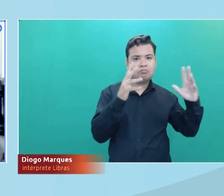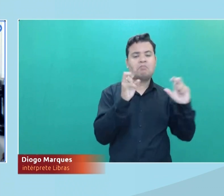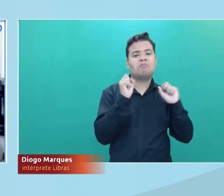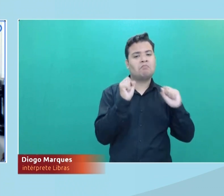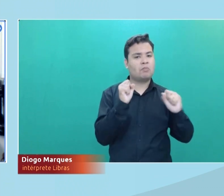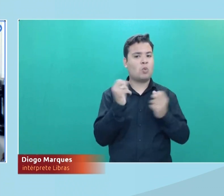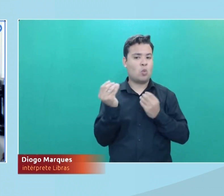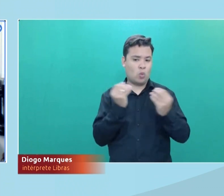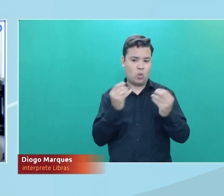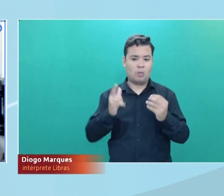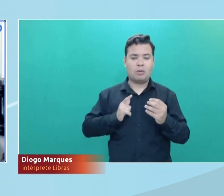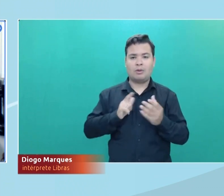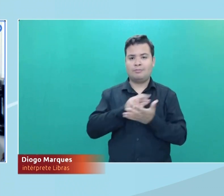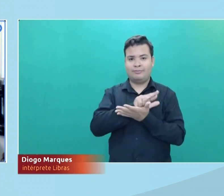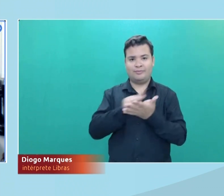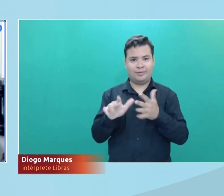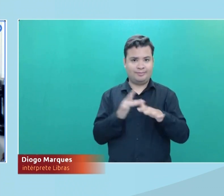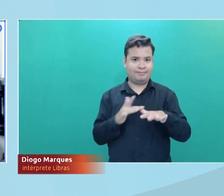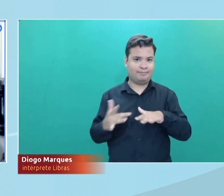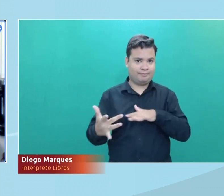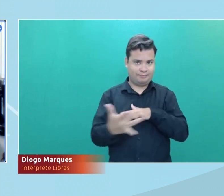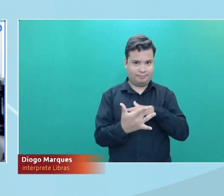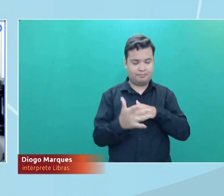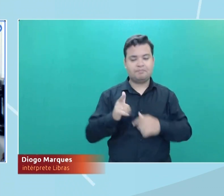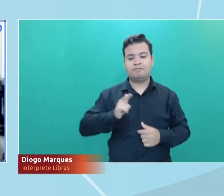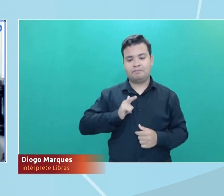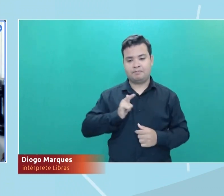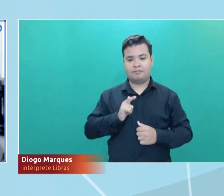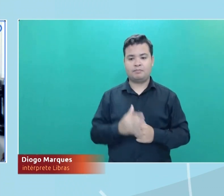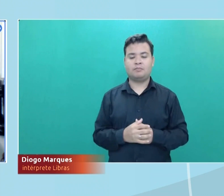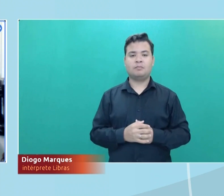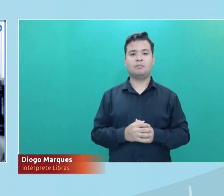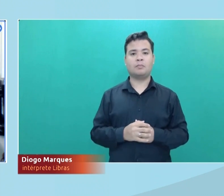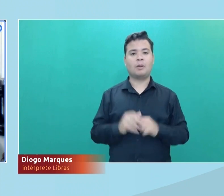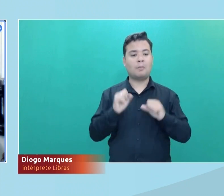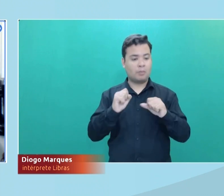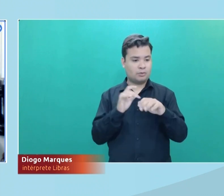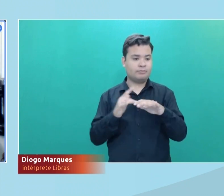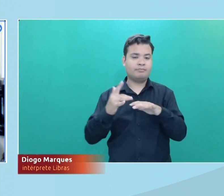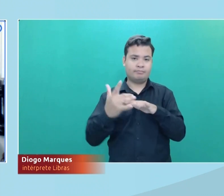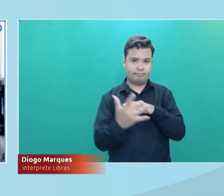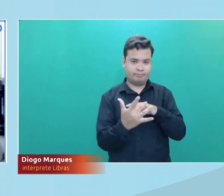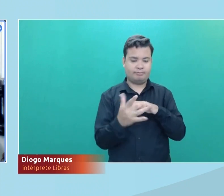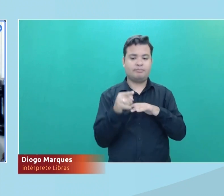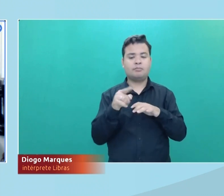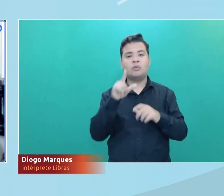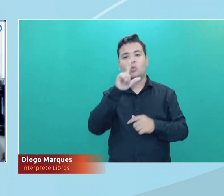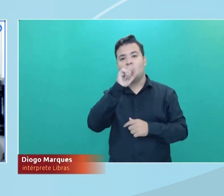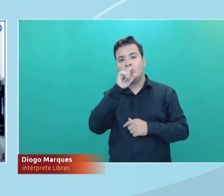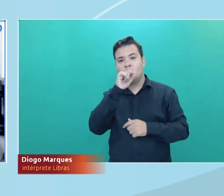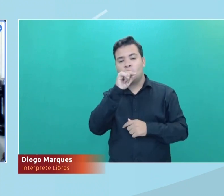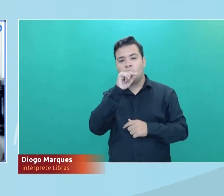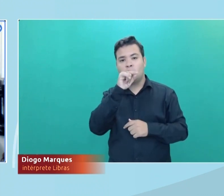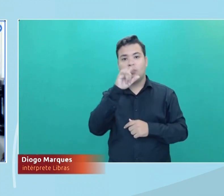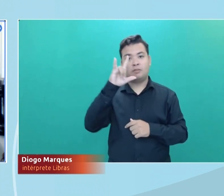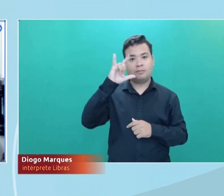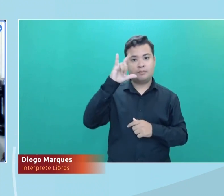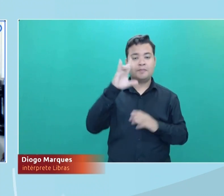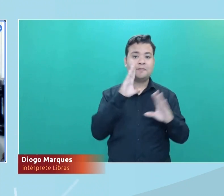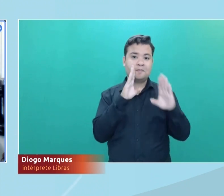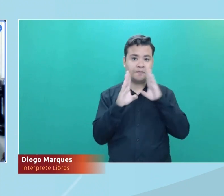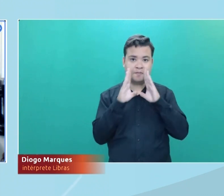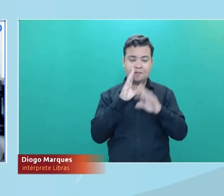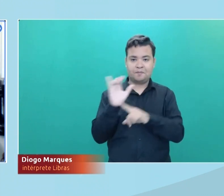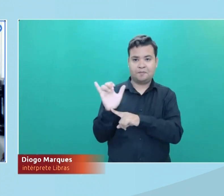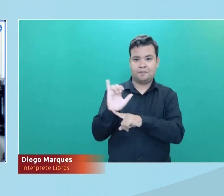nossos diferentes canais. A gente tem contato com você pelas redes sociais, no Twitter, no Instagram, no Facebook, no